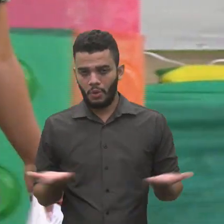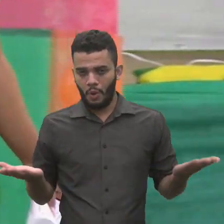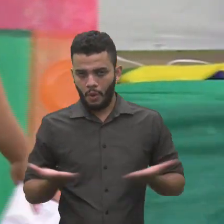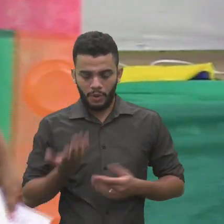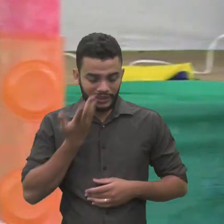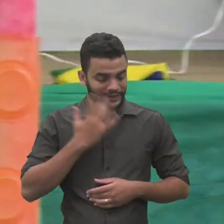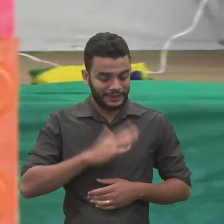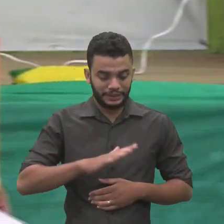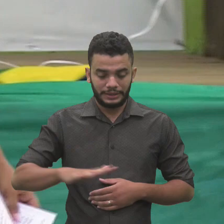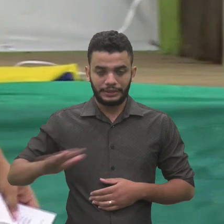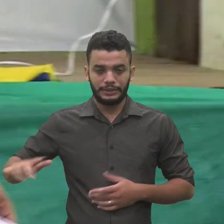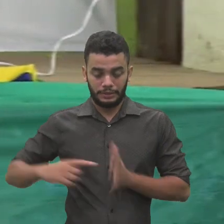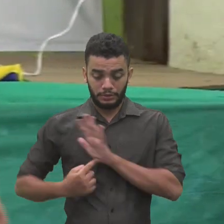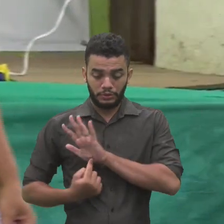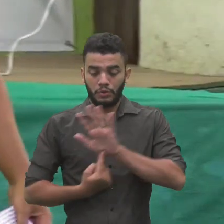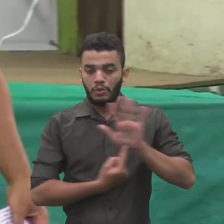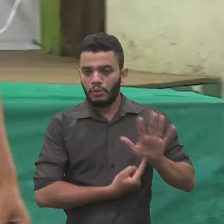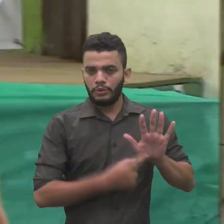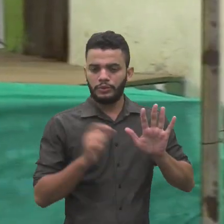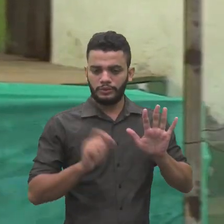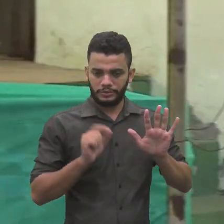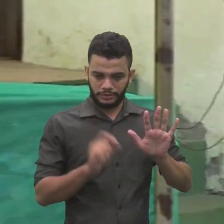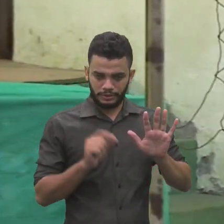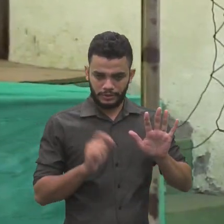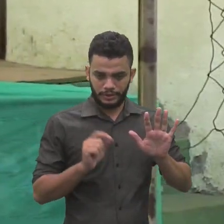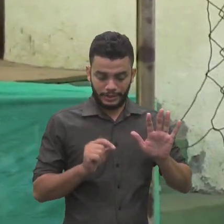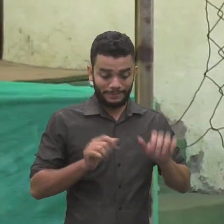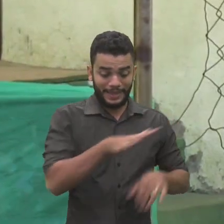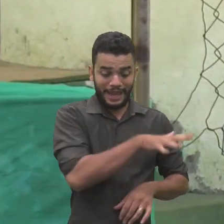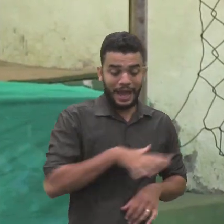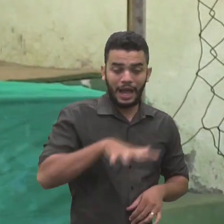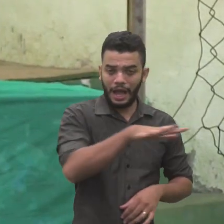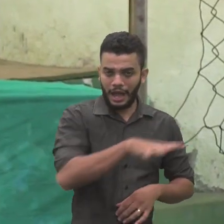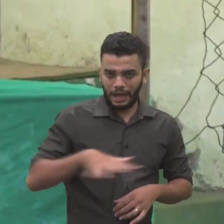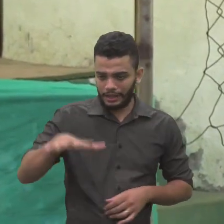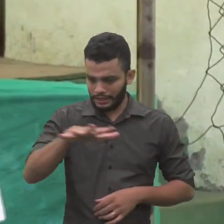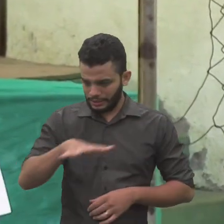irão representar cada segmento da nossa escola.